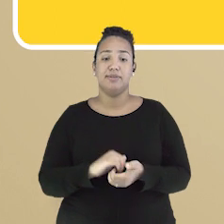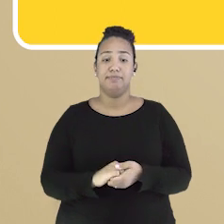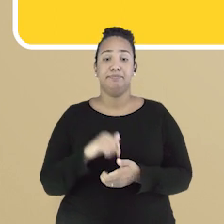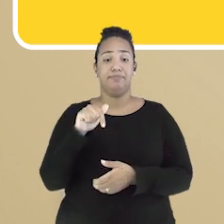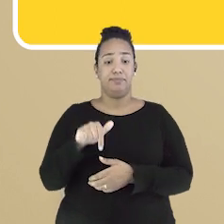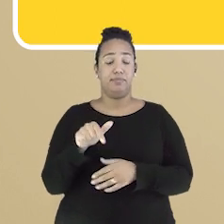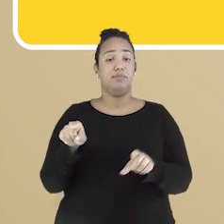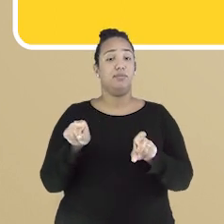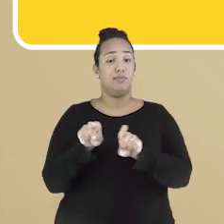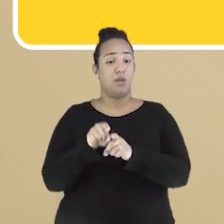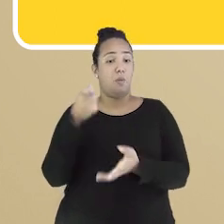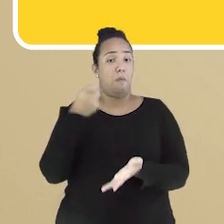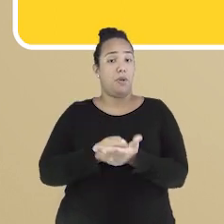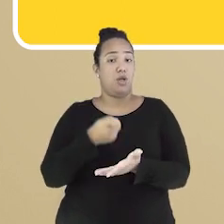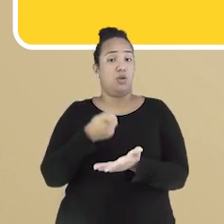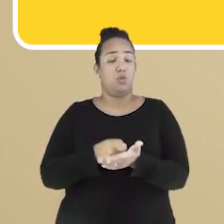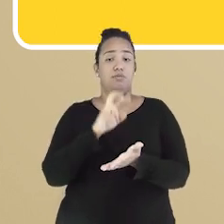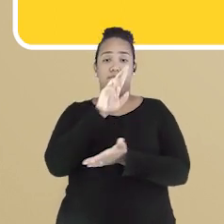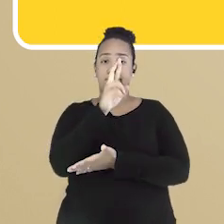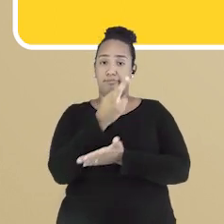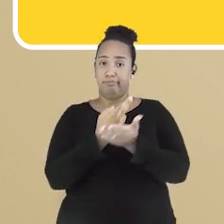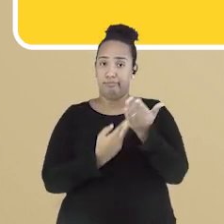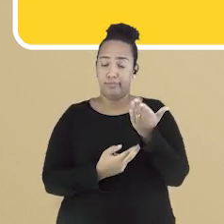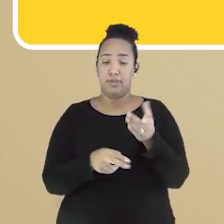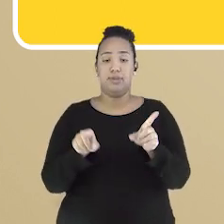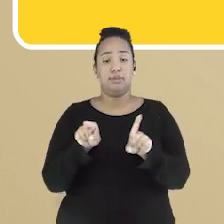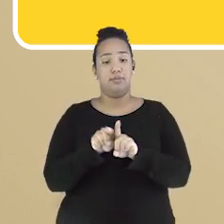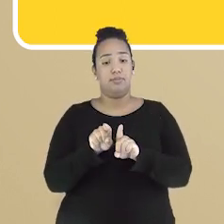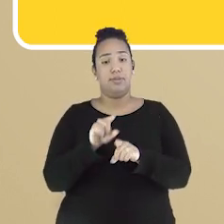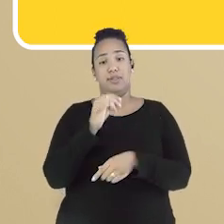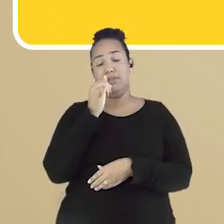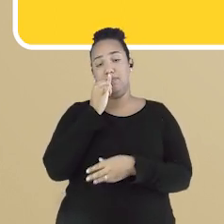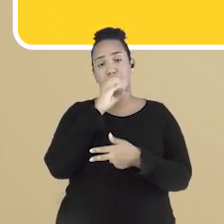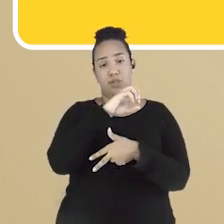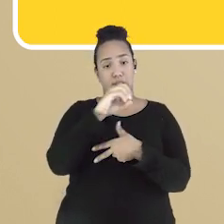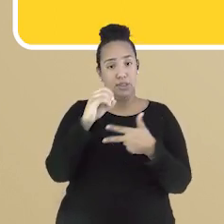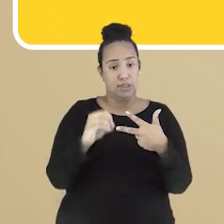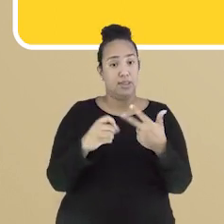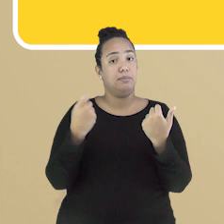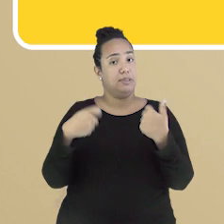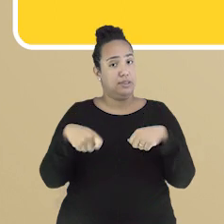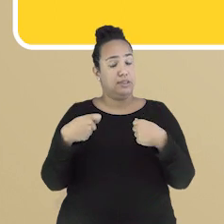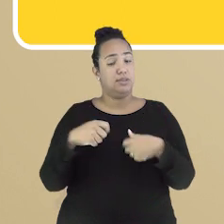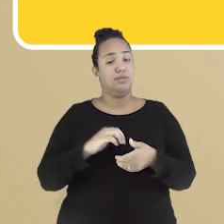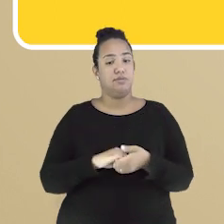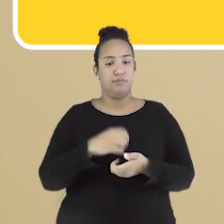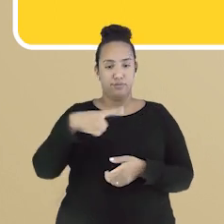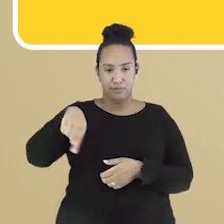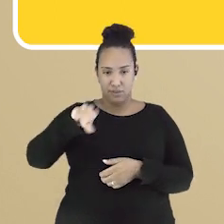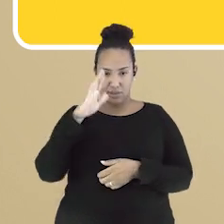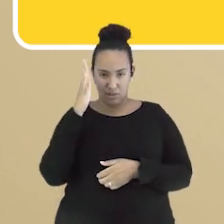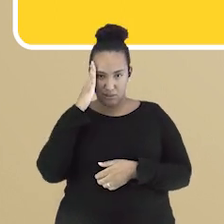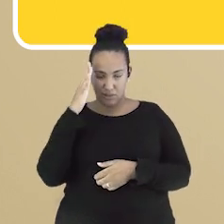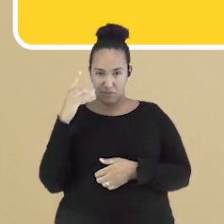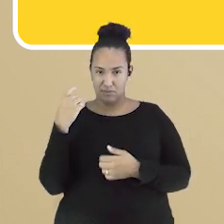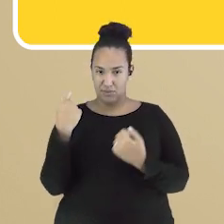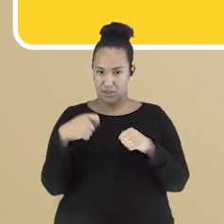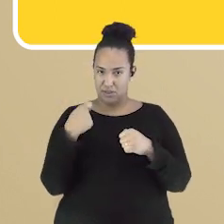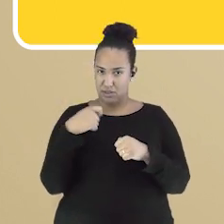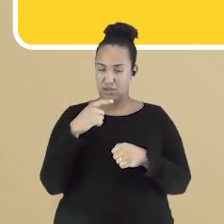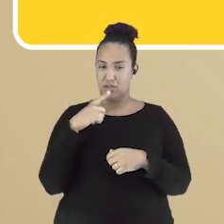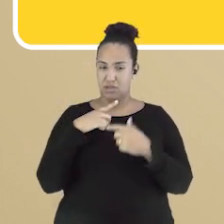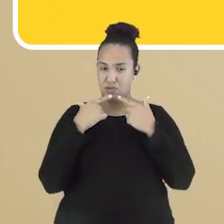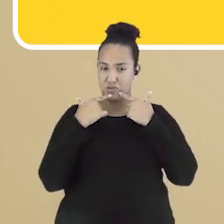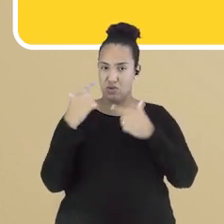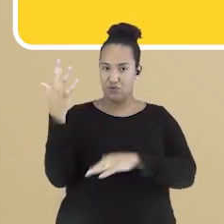também é obrigatória na escrita de redações, tanto nas aulas de redação quanto em vestibulares. Vocês sabiam que o domínio da língua culta é um